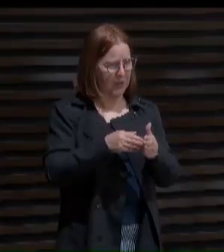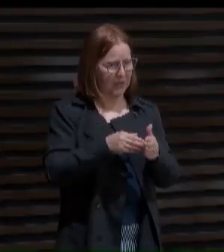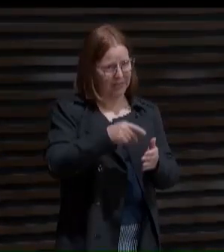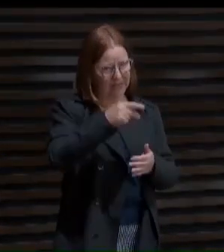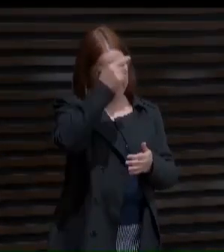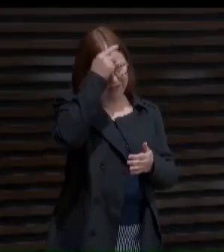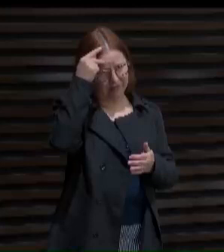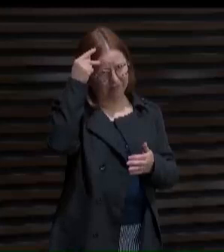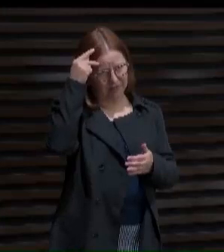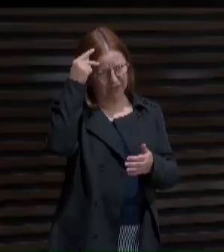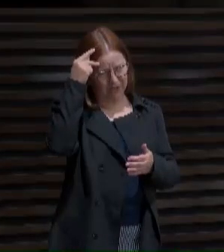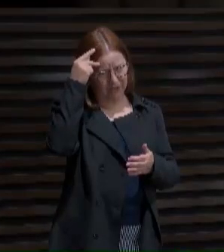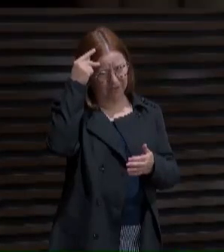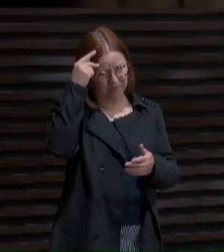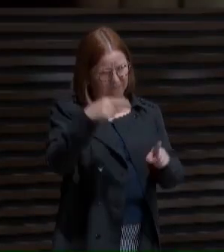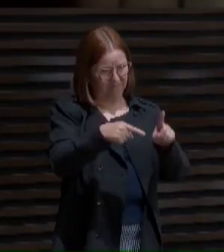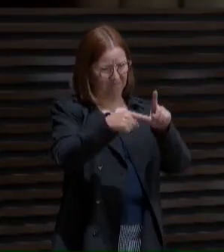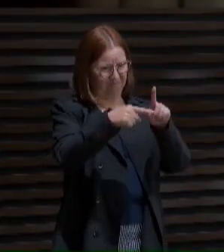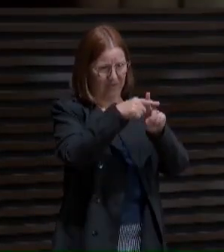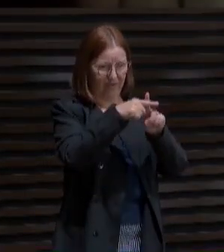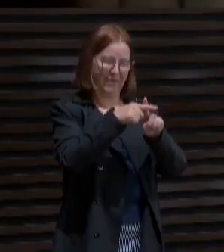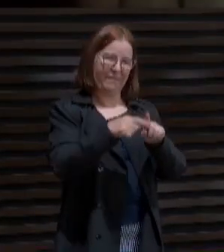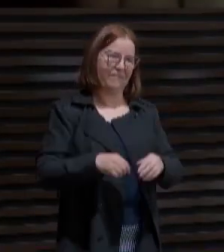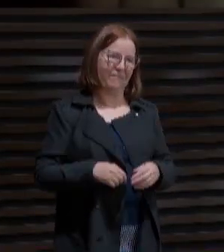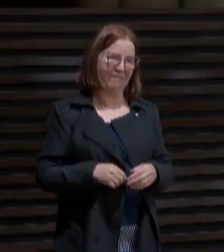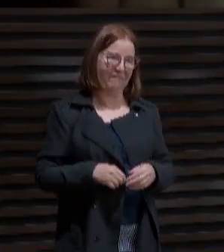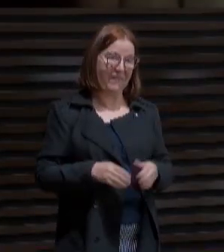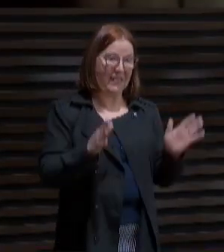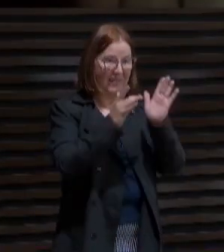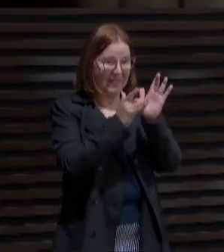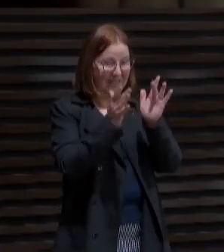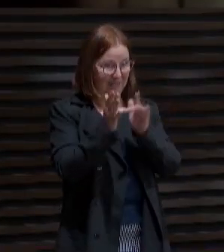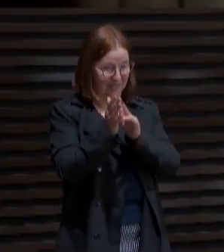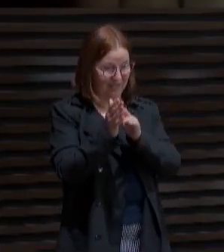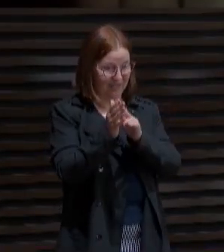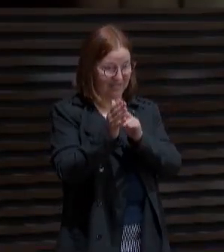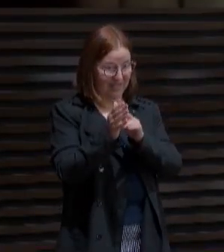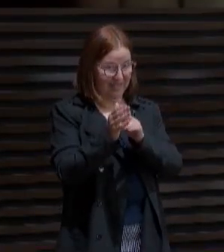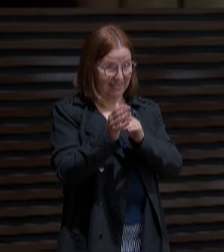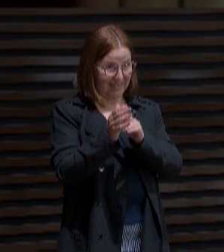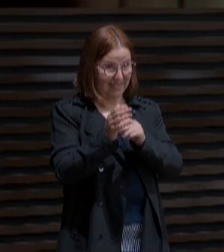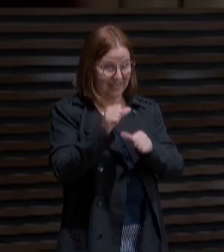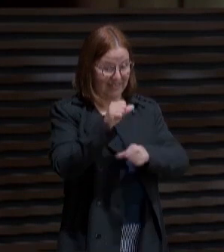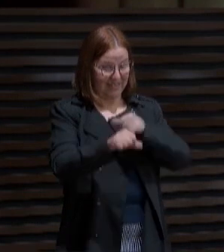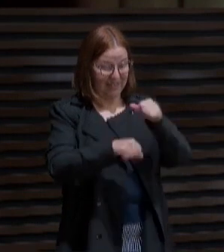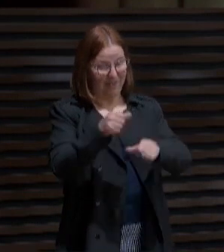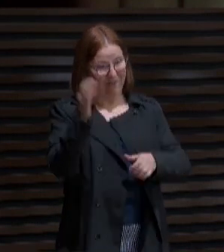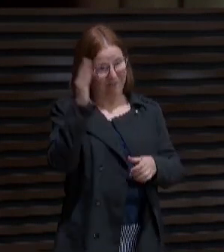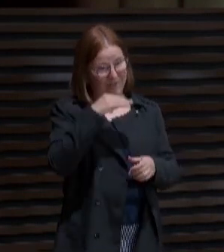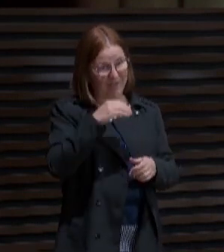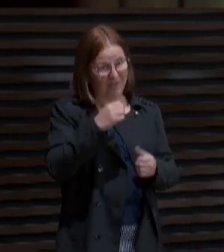no madeiro, fazendo-se ele próprio maldição em nosso lugar.